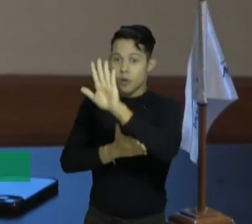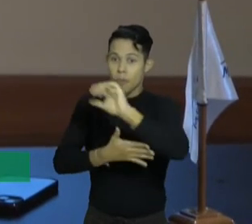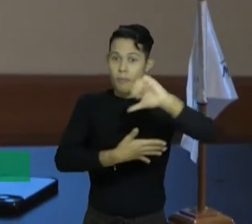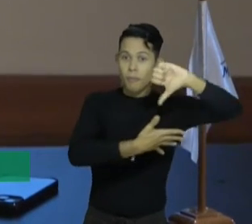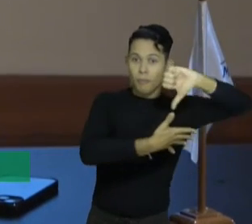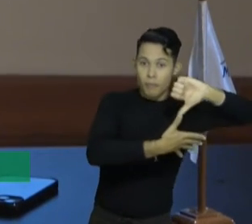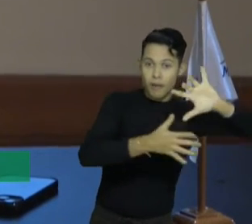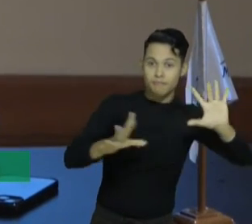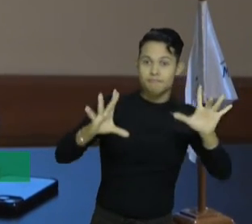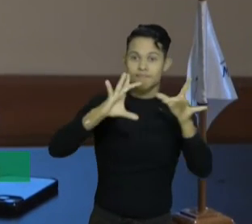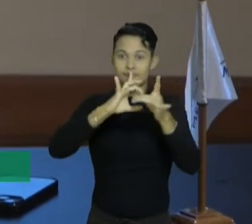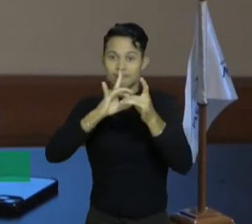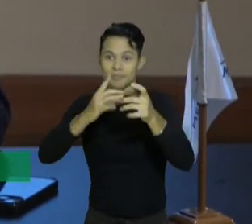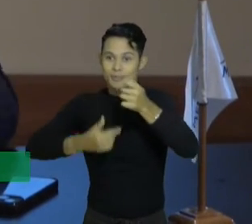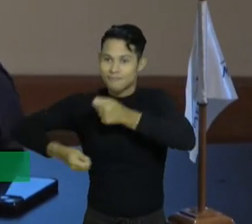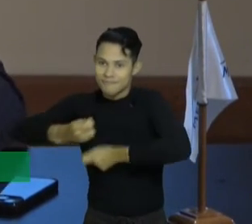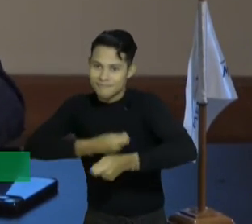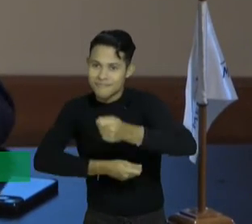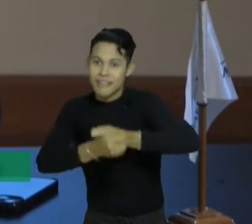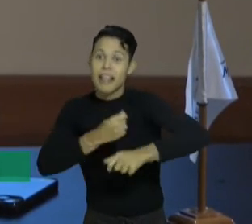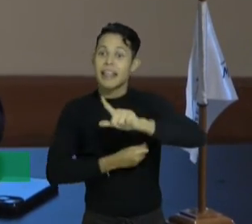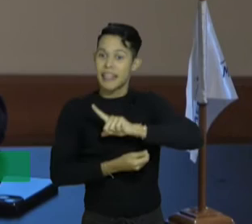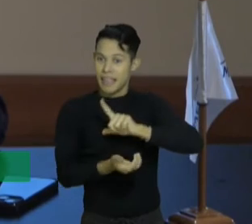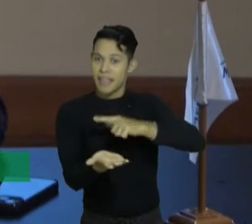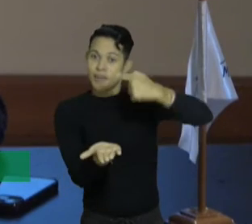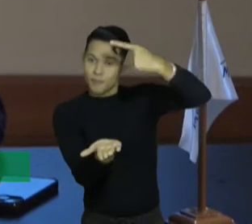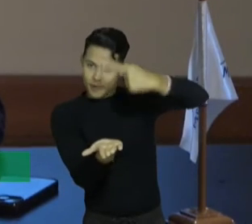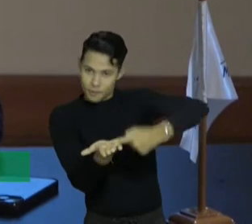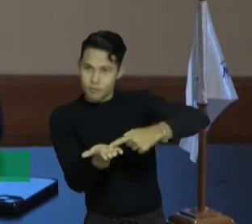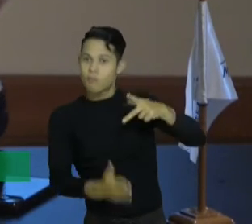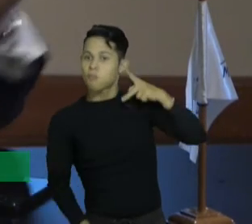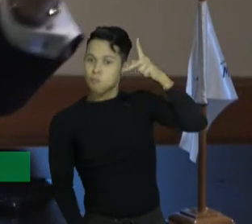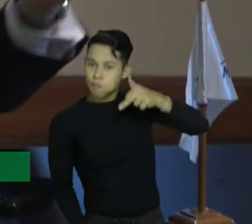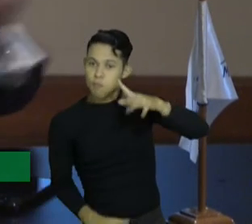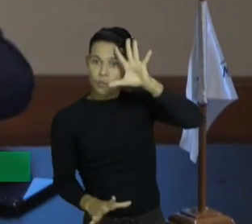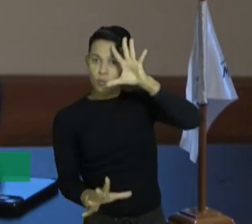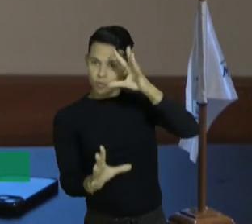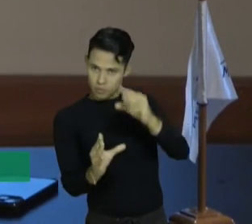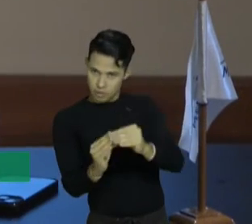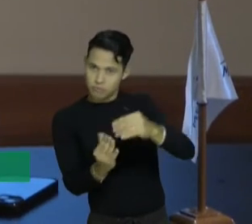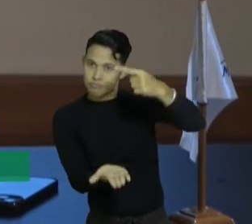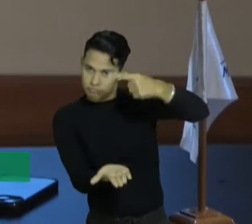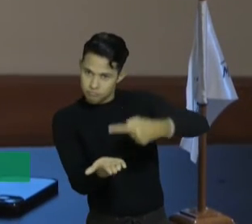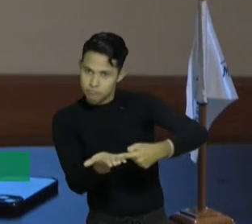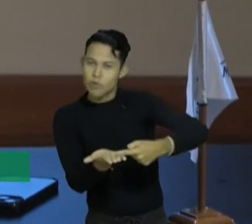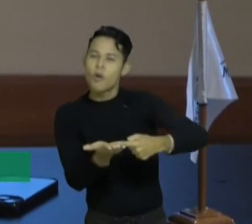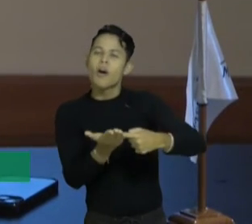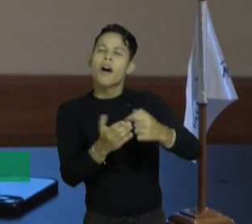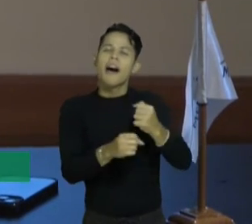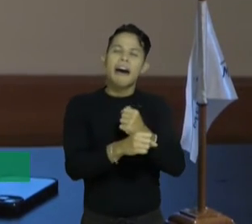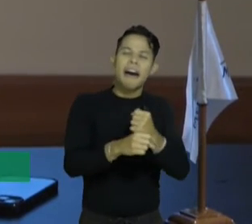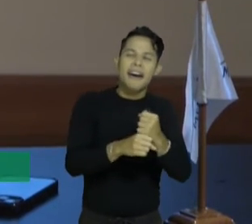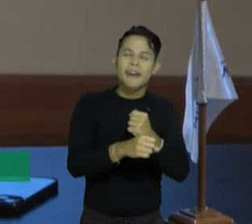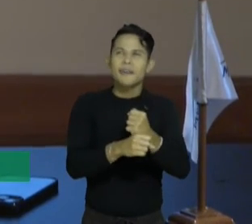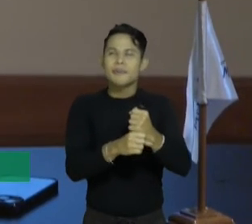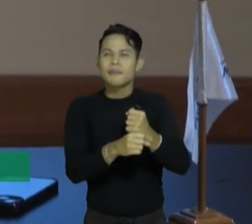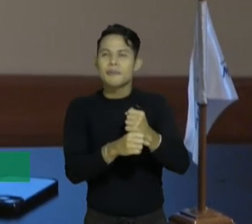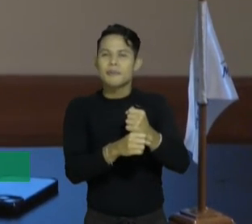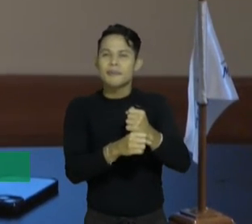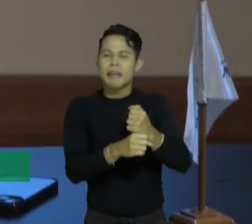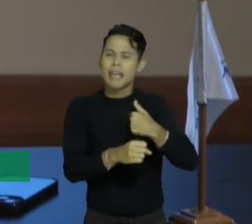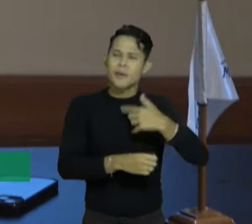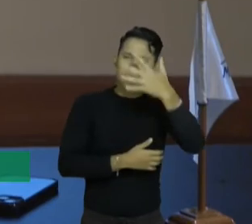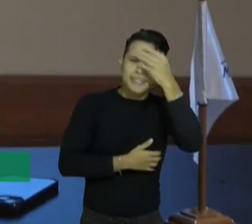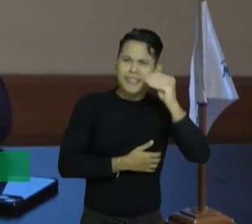foram houve um acordo político de conclusão desse acordo né Eh em 2000 eh salve melhor juízo agora não me